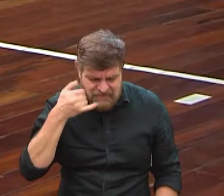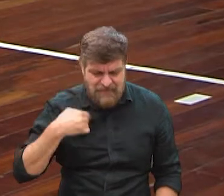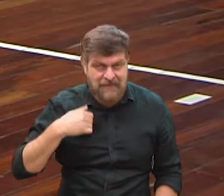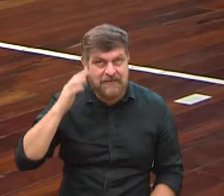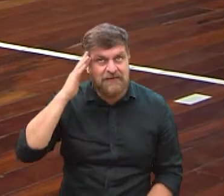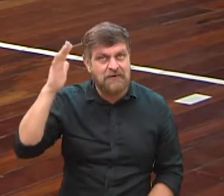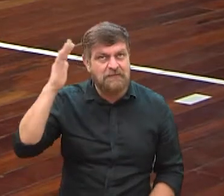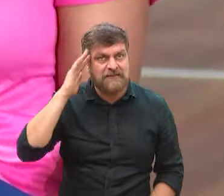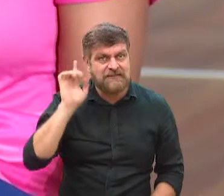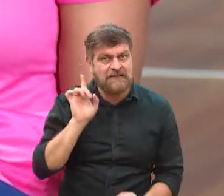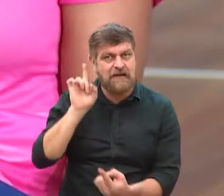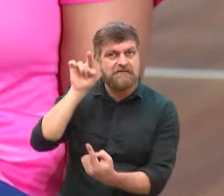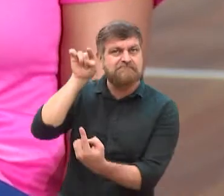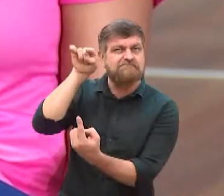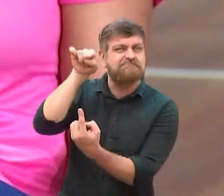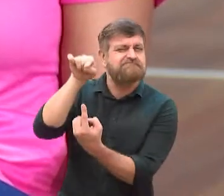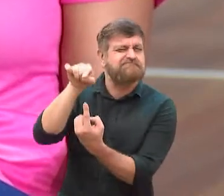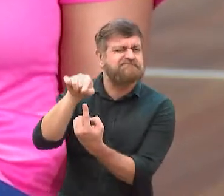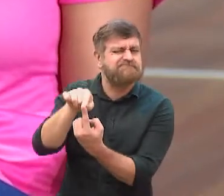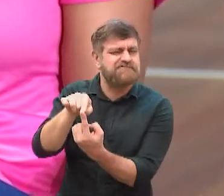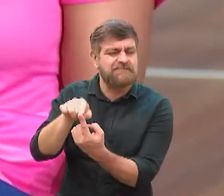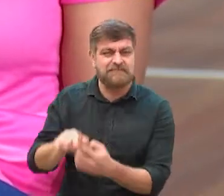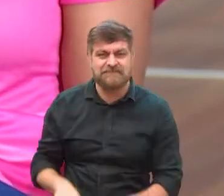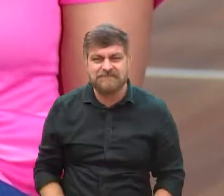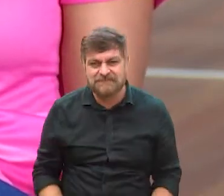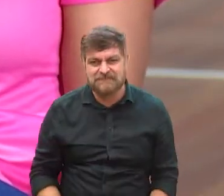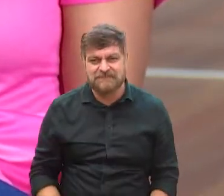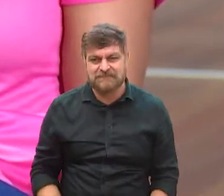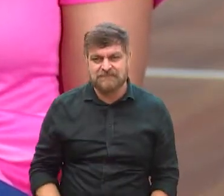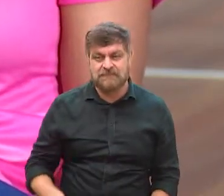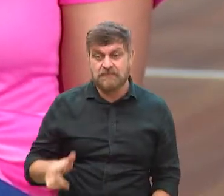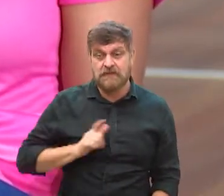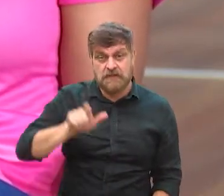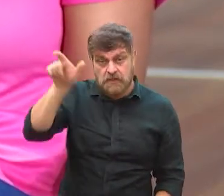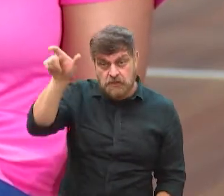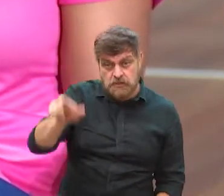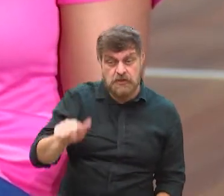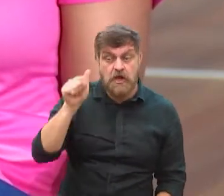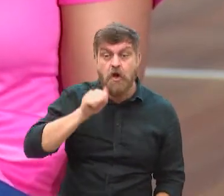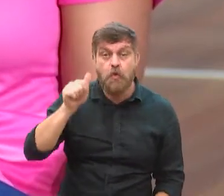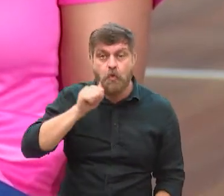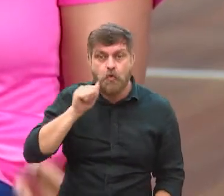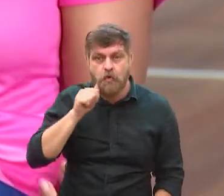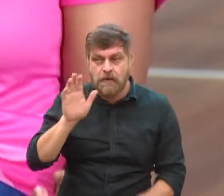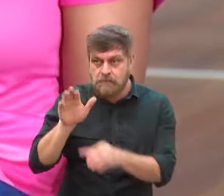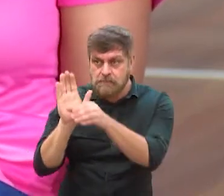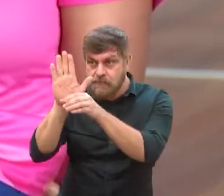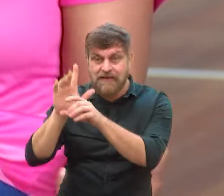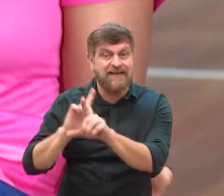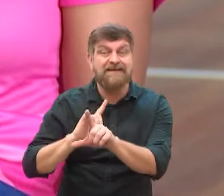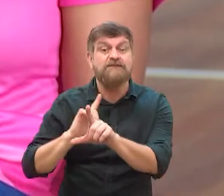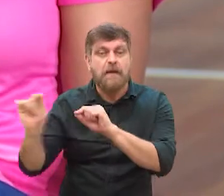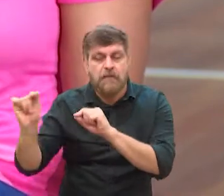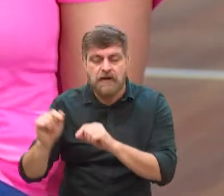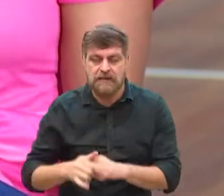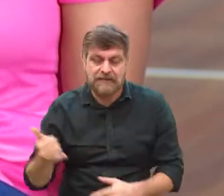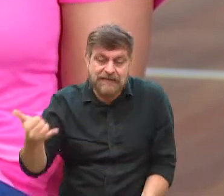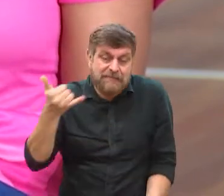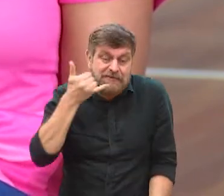estava pensando, né? Na época ele tinha uma lateral dele que tinha ido embora, ele me ligou e falou,